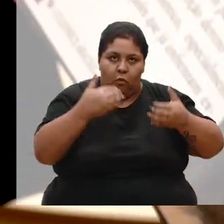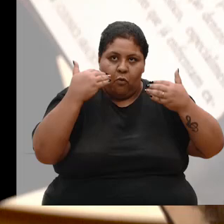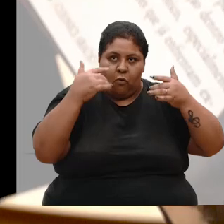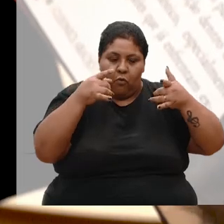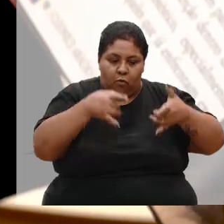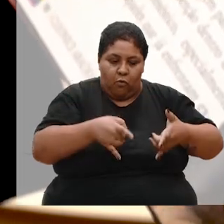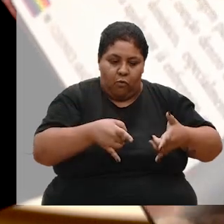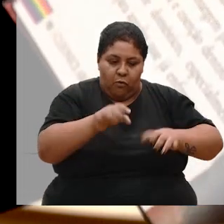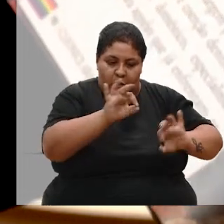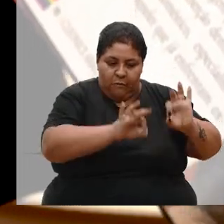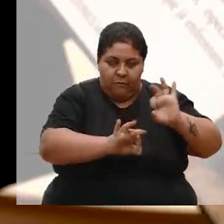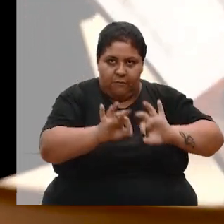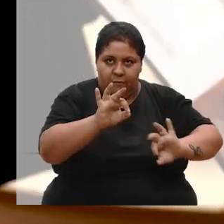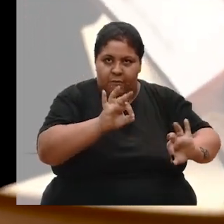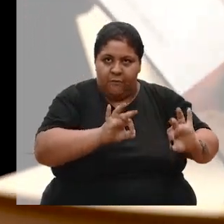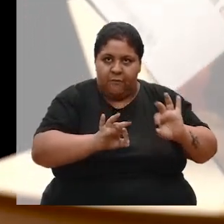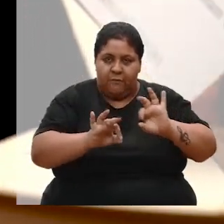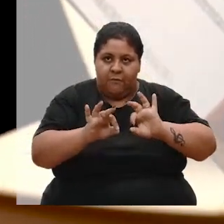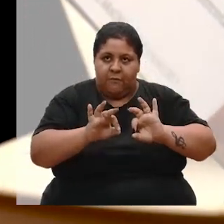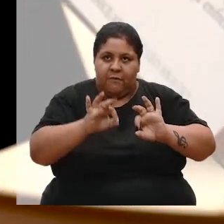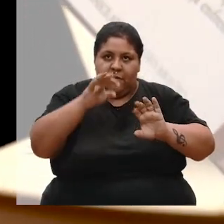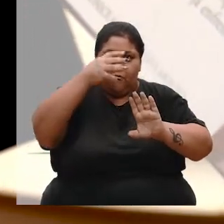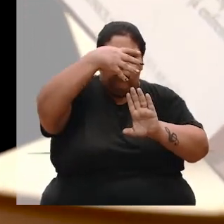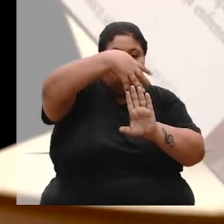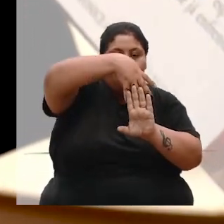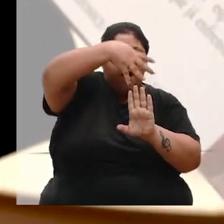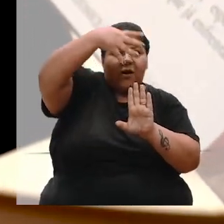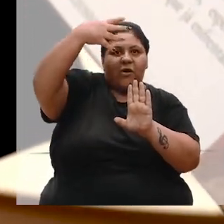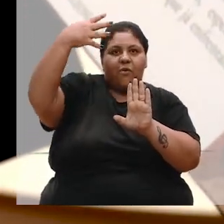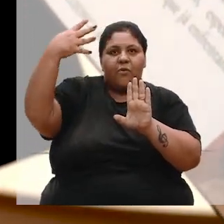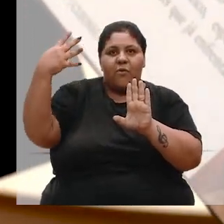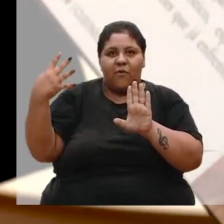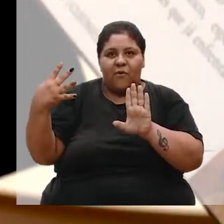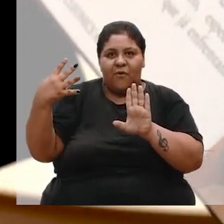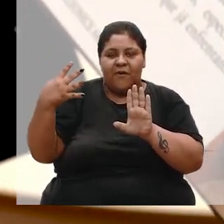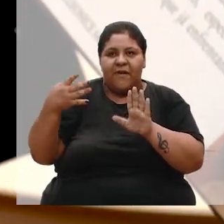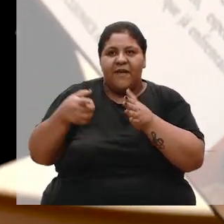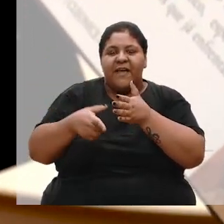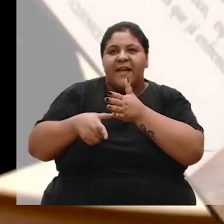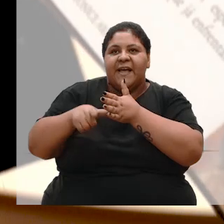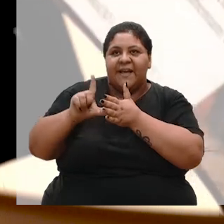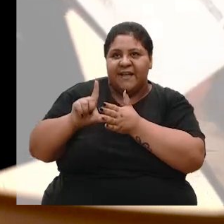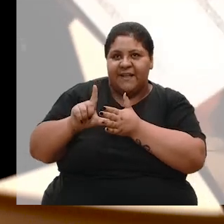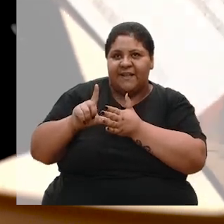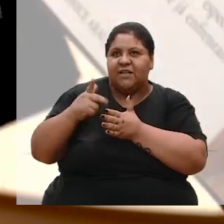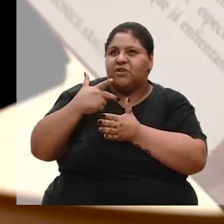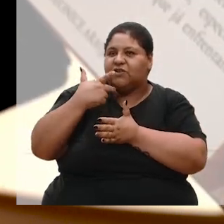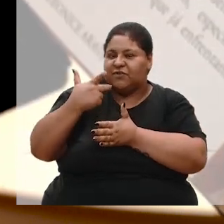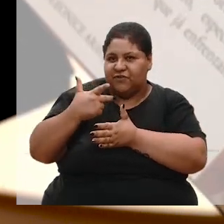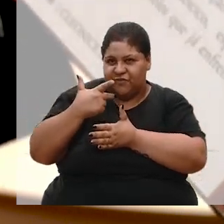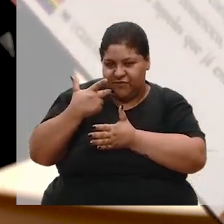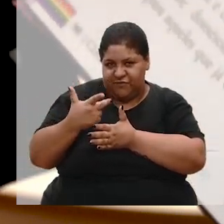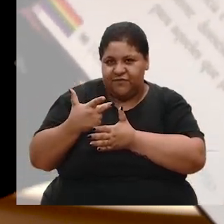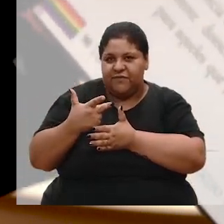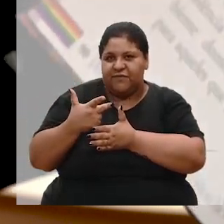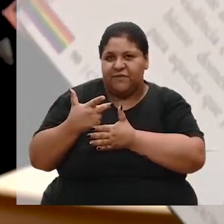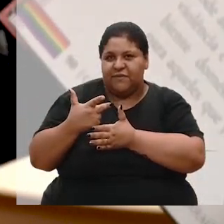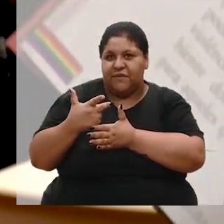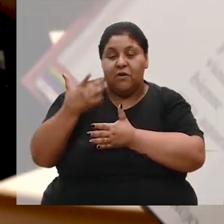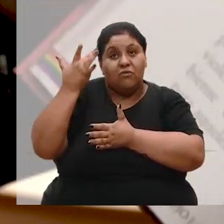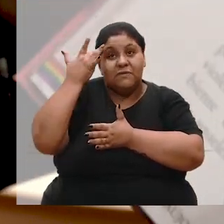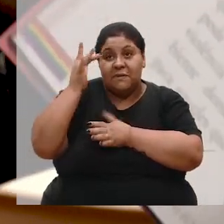e ela no arco-íris. E no nosso intervalo, tu vinhas me comentando, e até eu te confesso que não